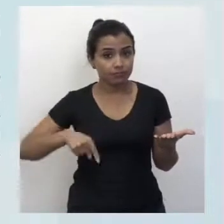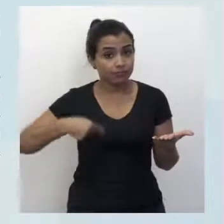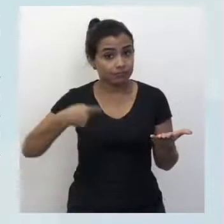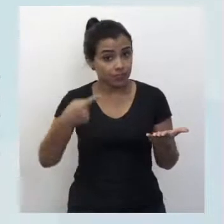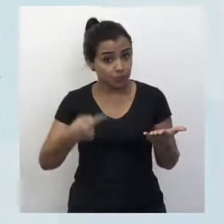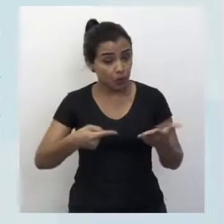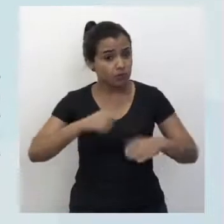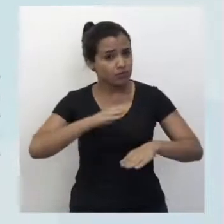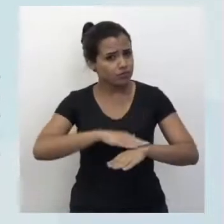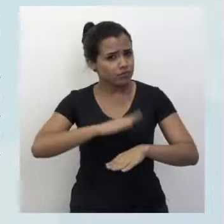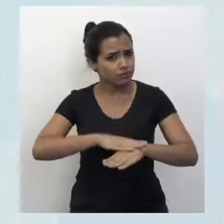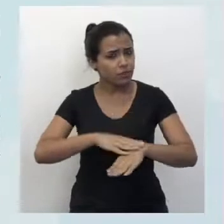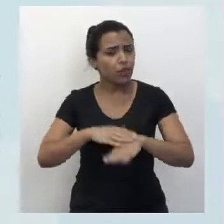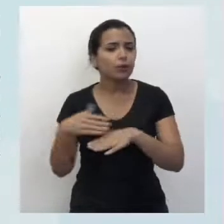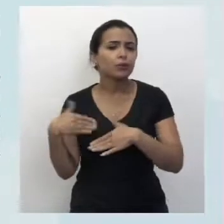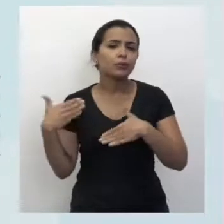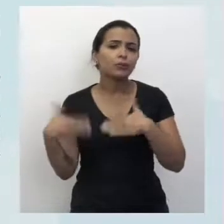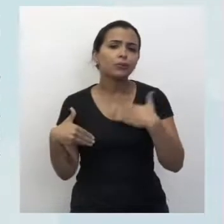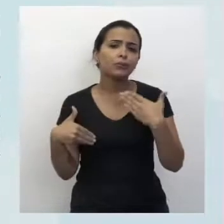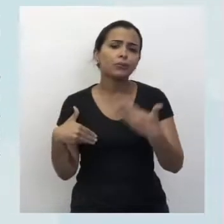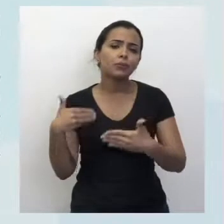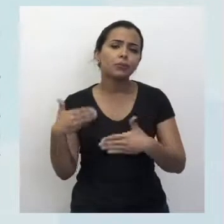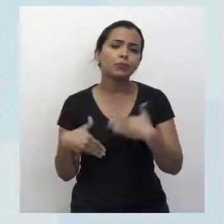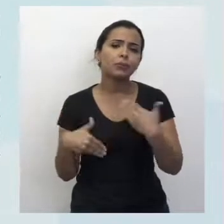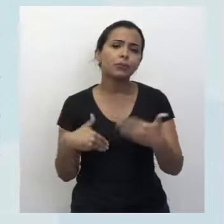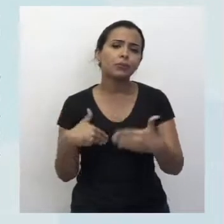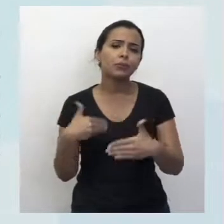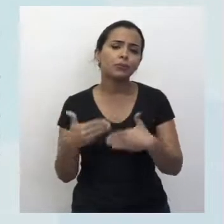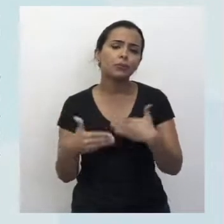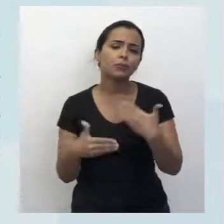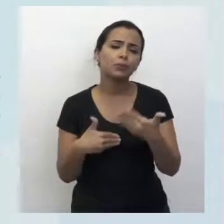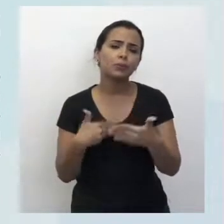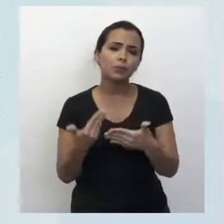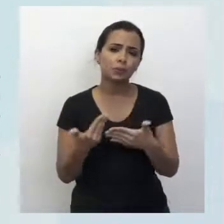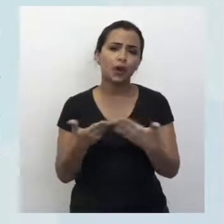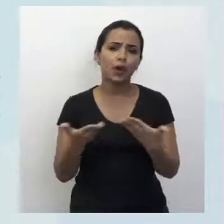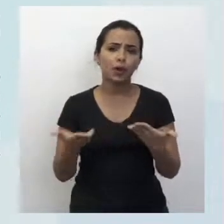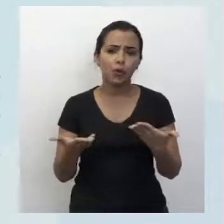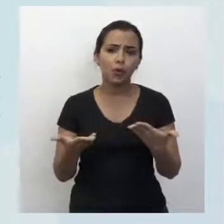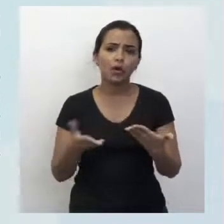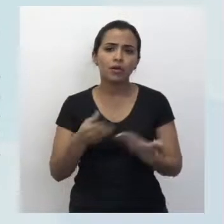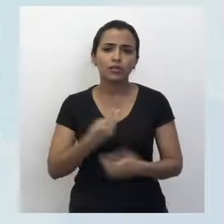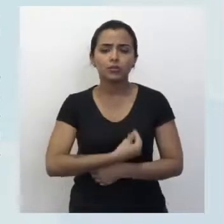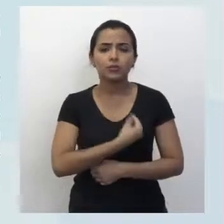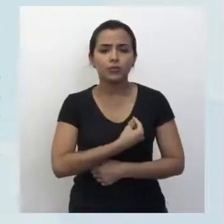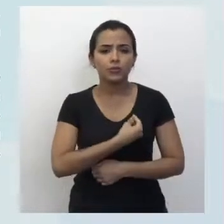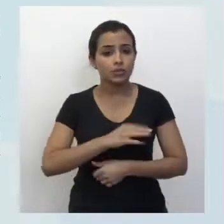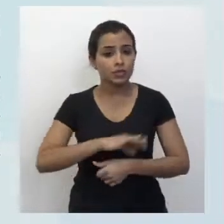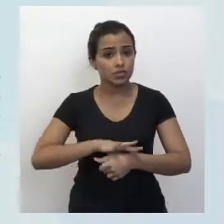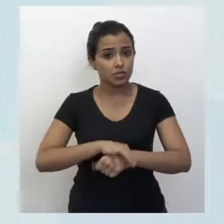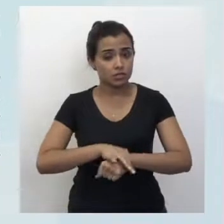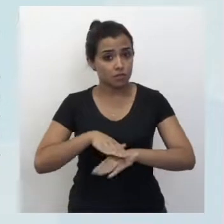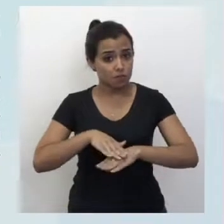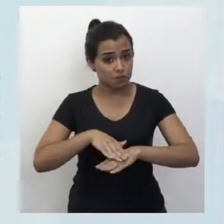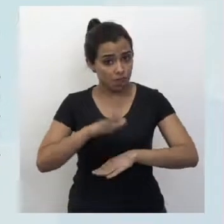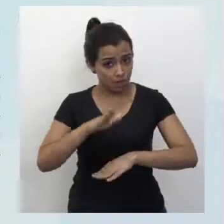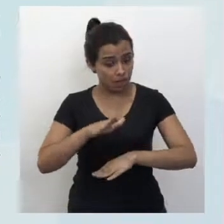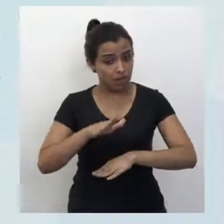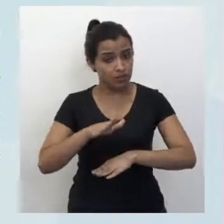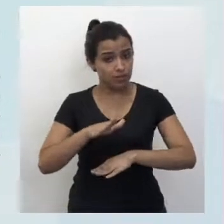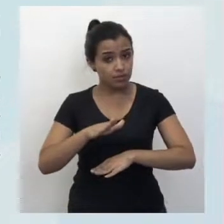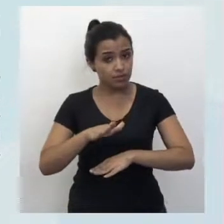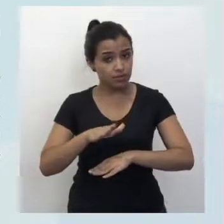tempo, mais tarde, quando o senhor tiver a vida mais segura, os filhos que vierem